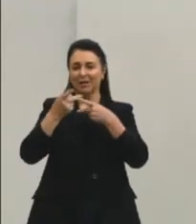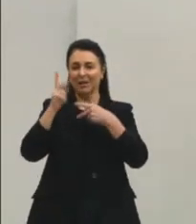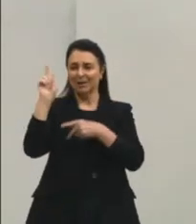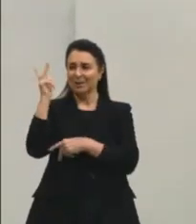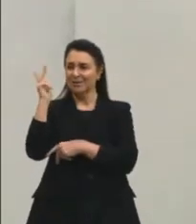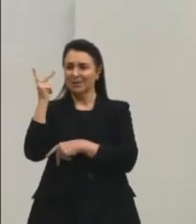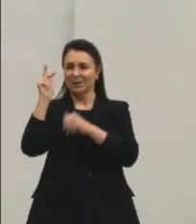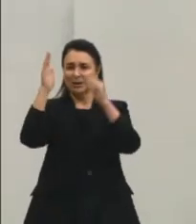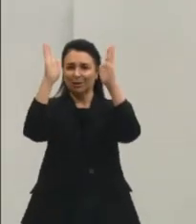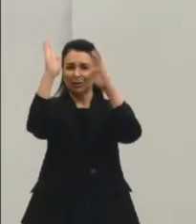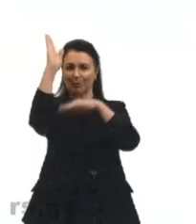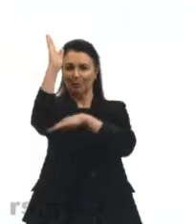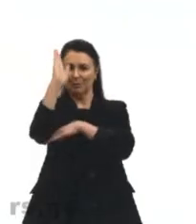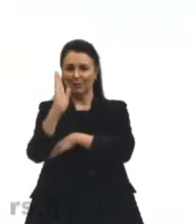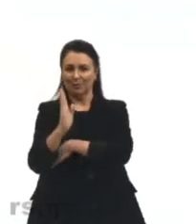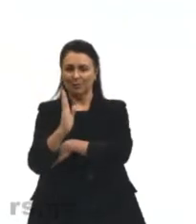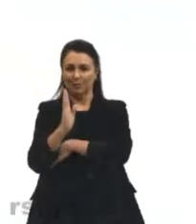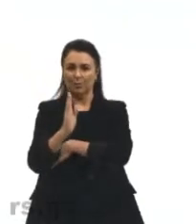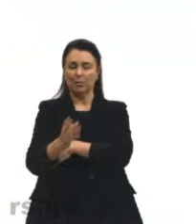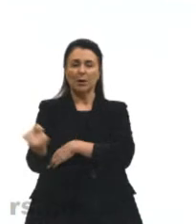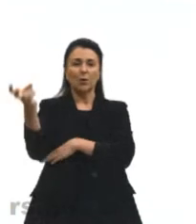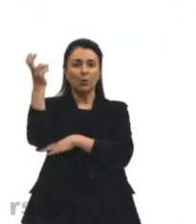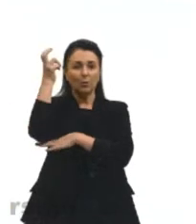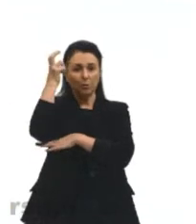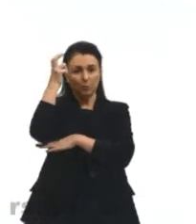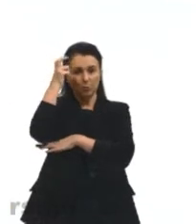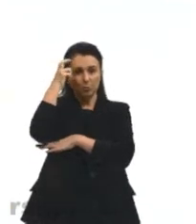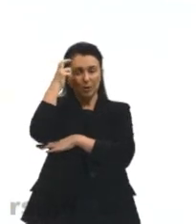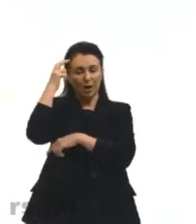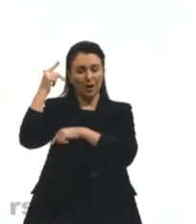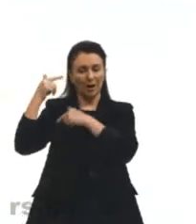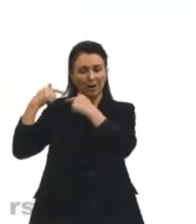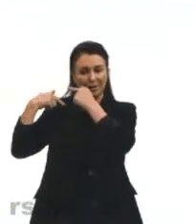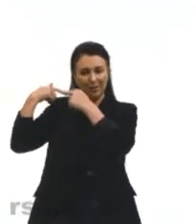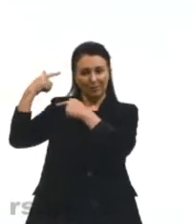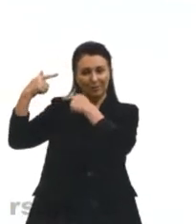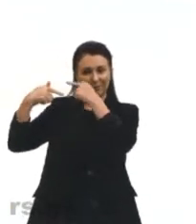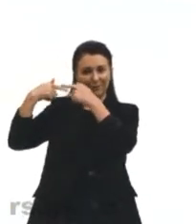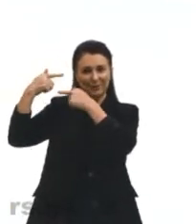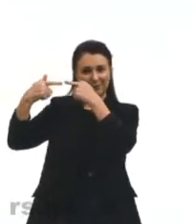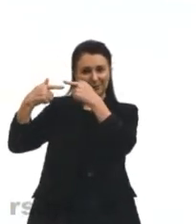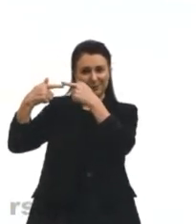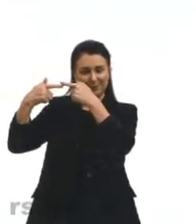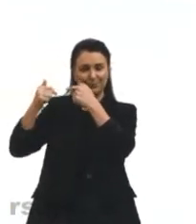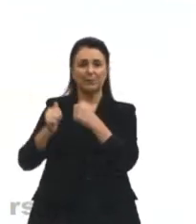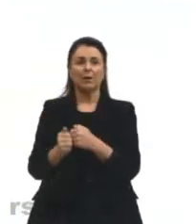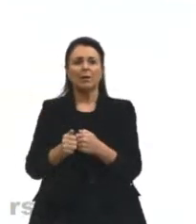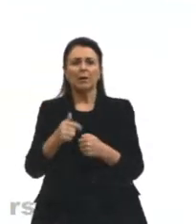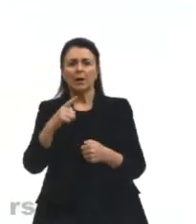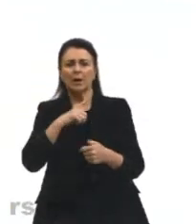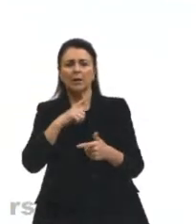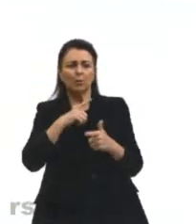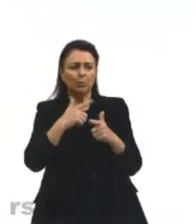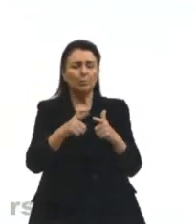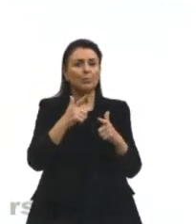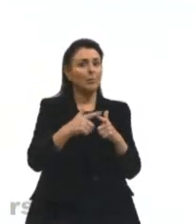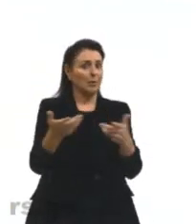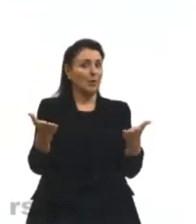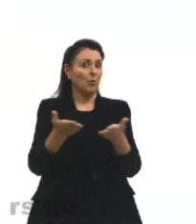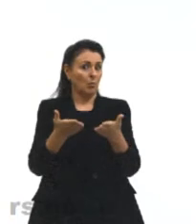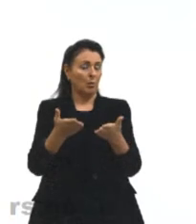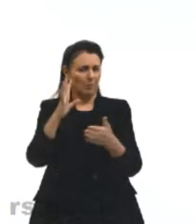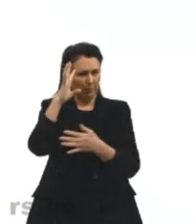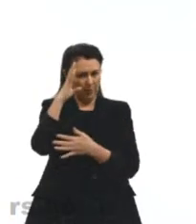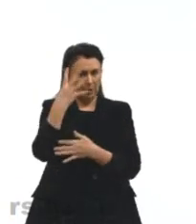e o nosso tema é cultura e património EA gente vai ter a uma problemática uma situação-problema que é